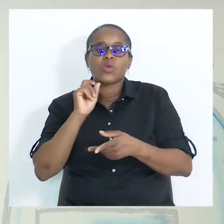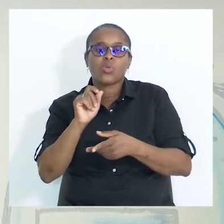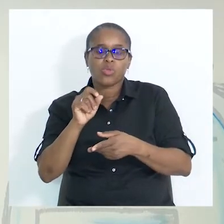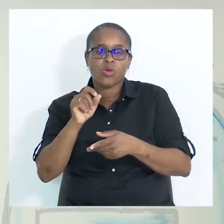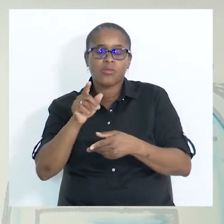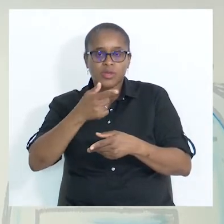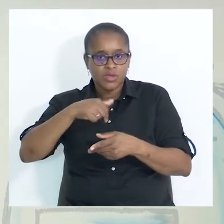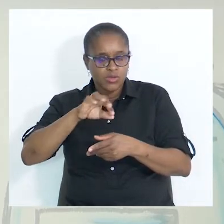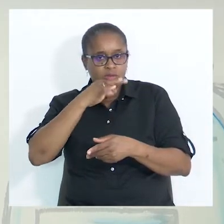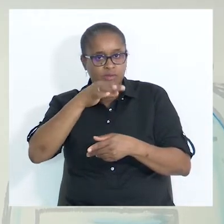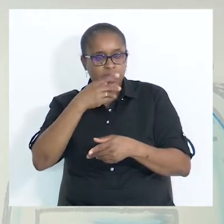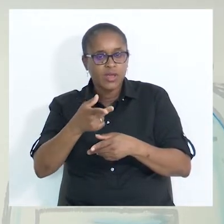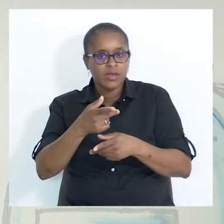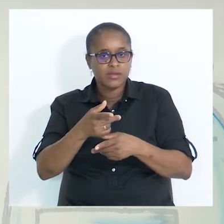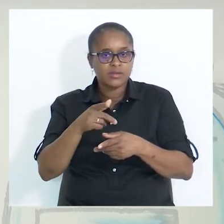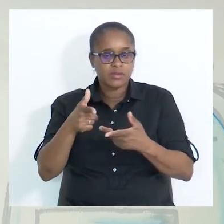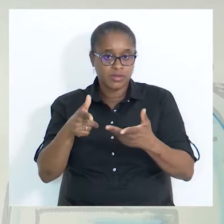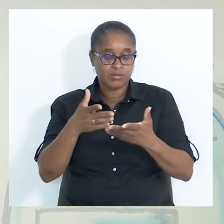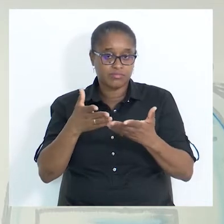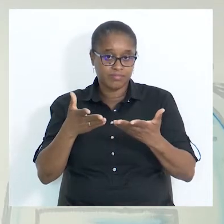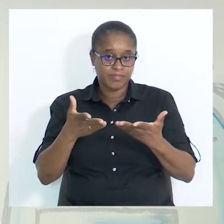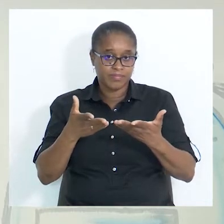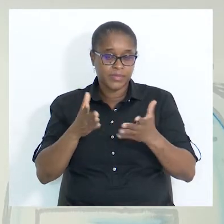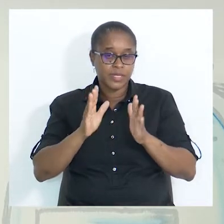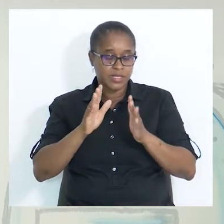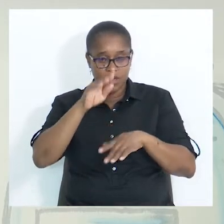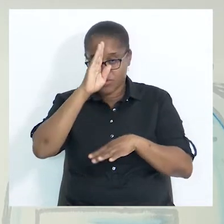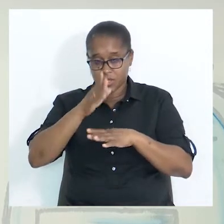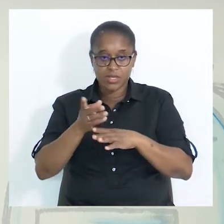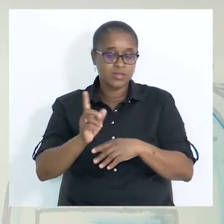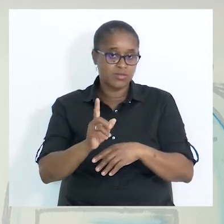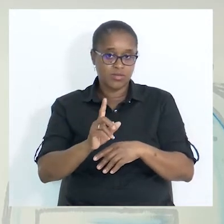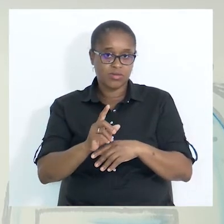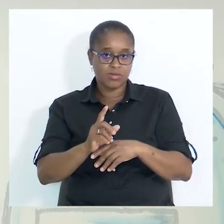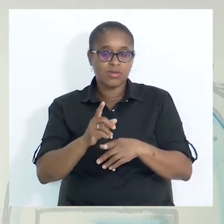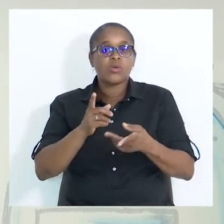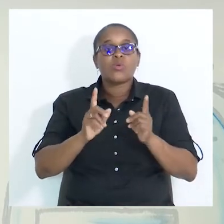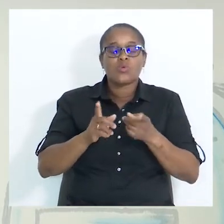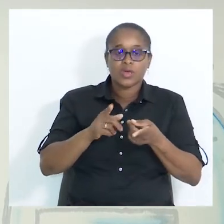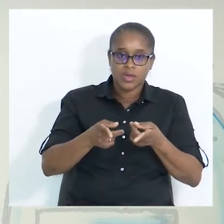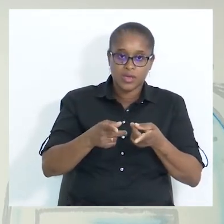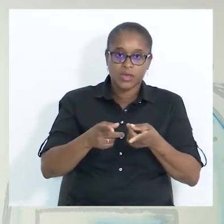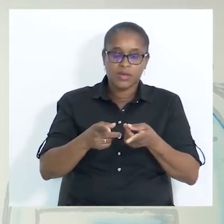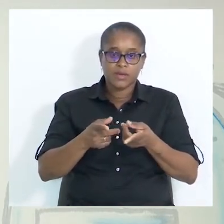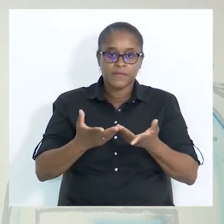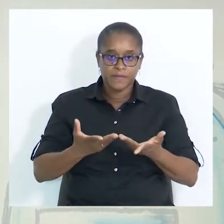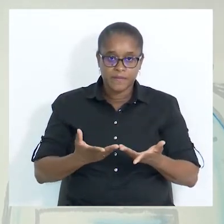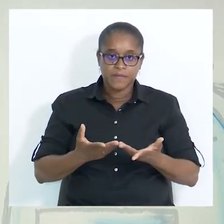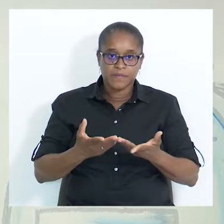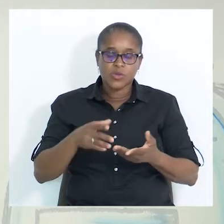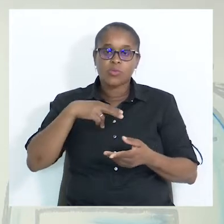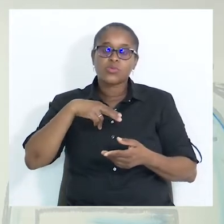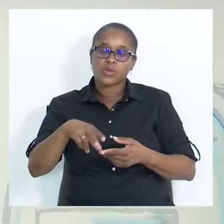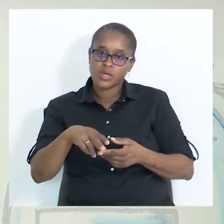chamamos de mais vulneráveis às mudanças. Já não acontece com aquilo que é